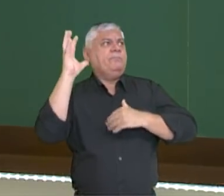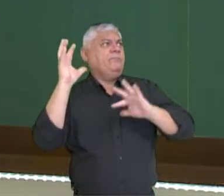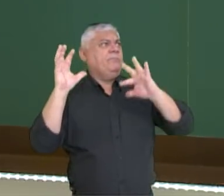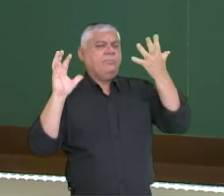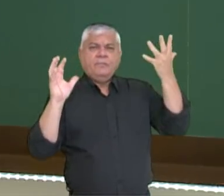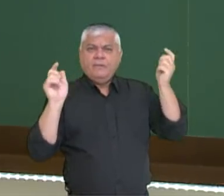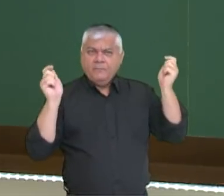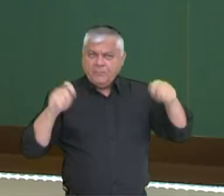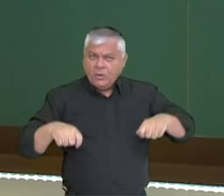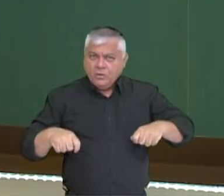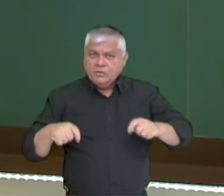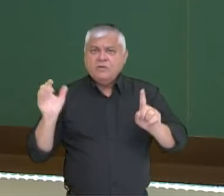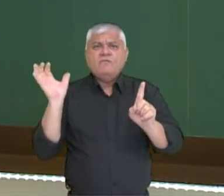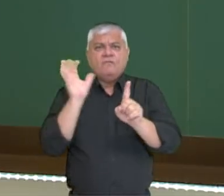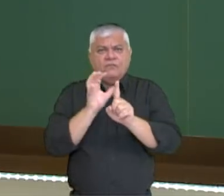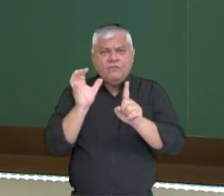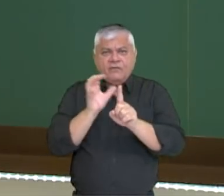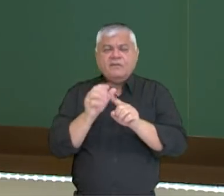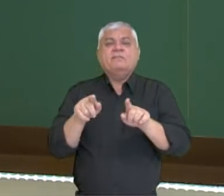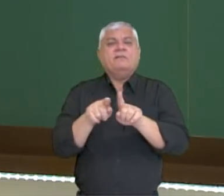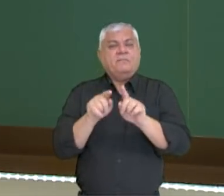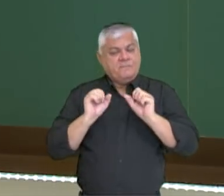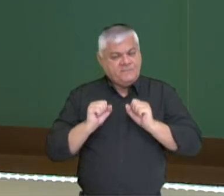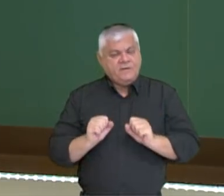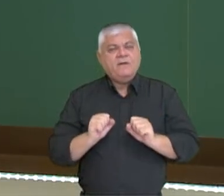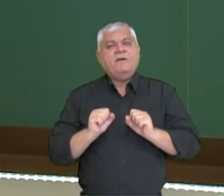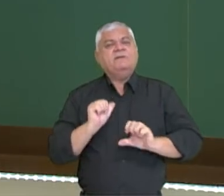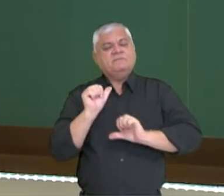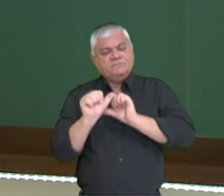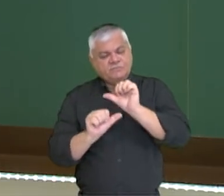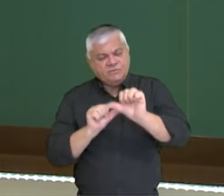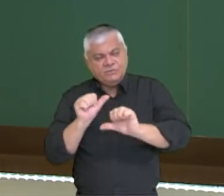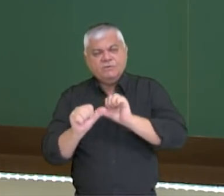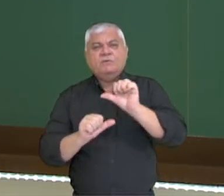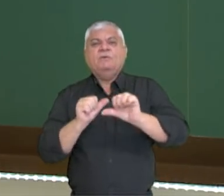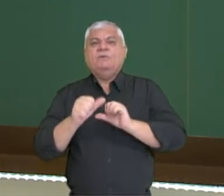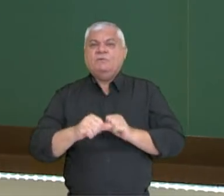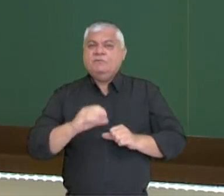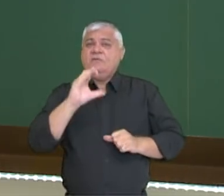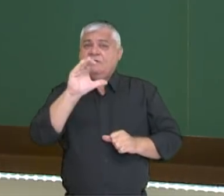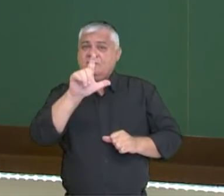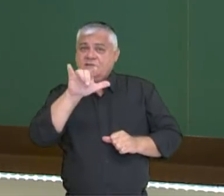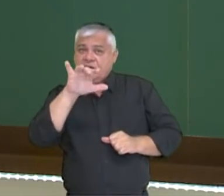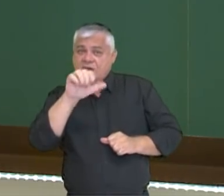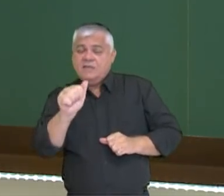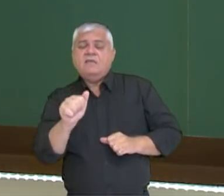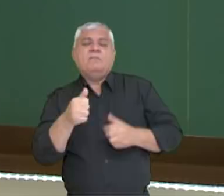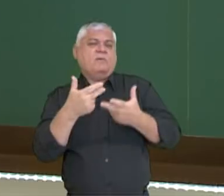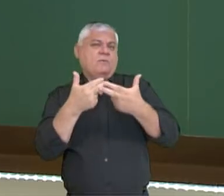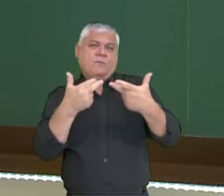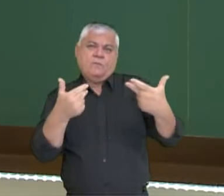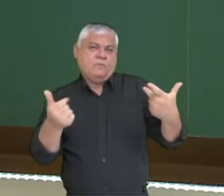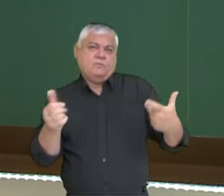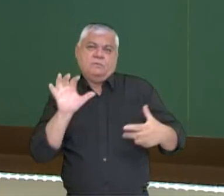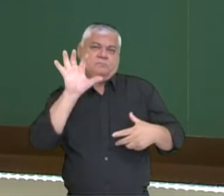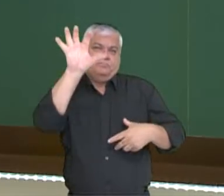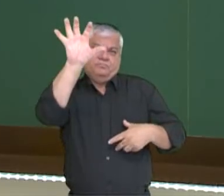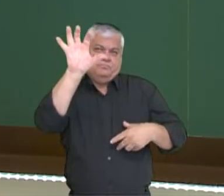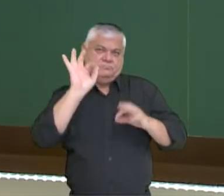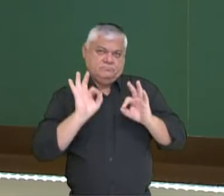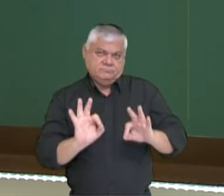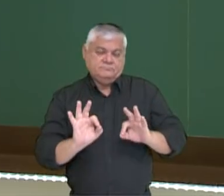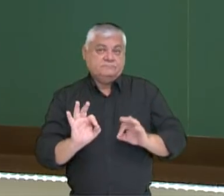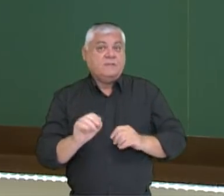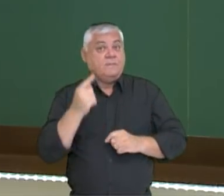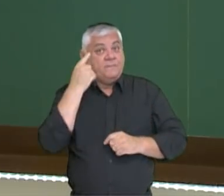portanto, podem influenciar na mudança daquele clima ou de algum fator, de algum elemento daquele clima. Então,